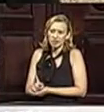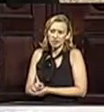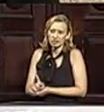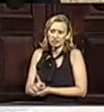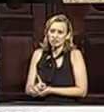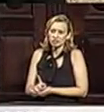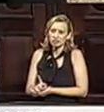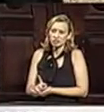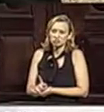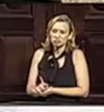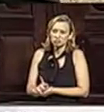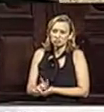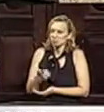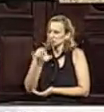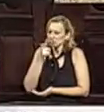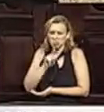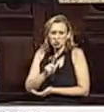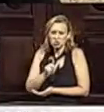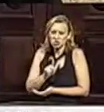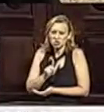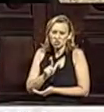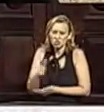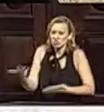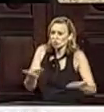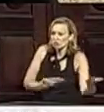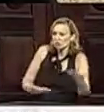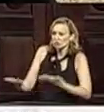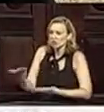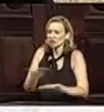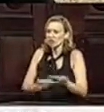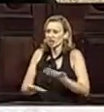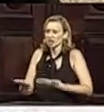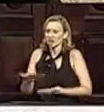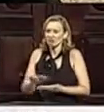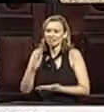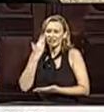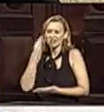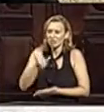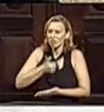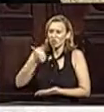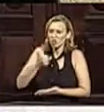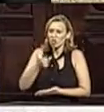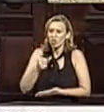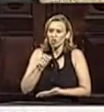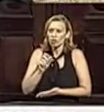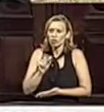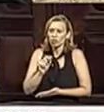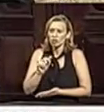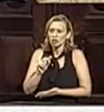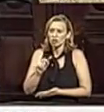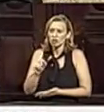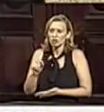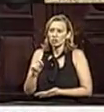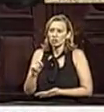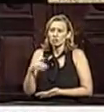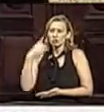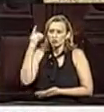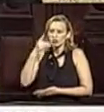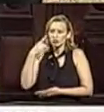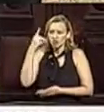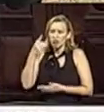não consigamos partilhar do ponto de vista de Vossa Excelência. Porque onde Vossa Excelência vê um avanço